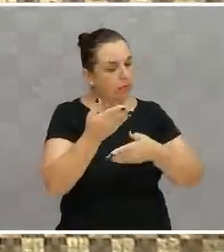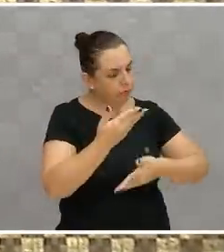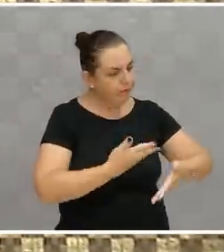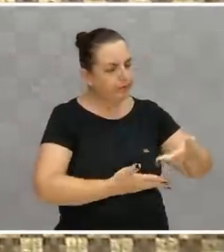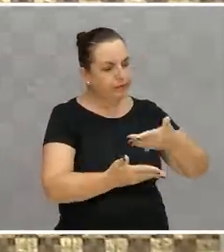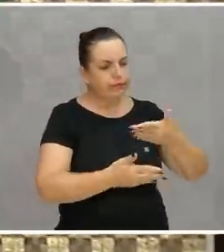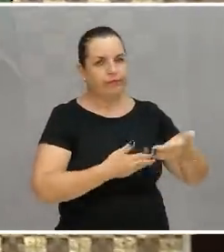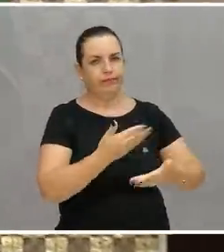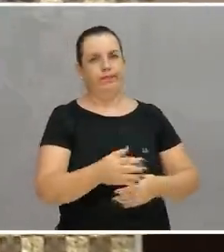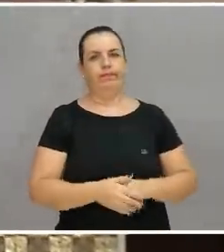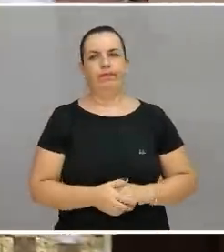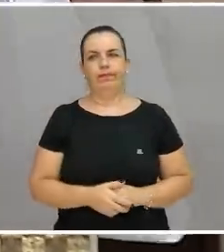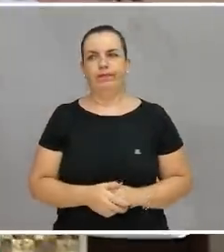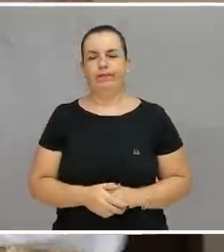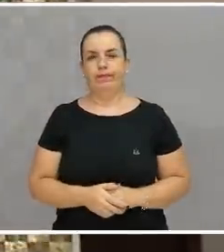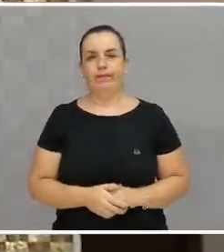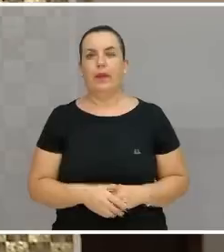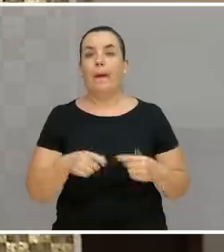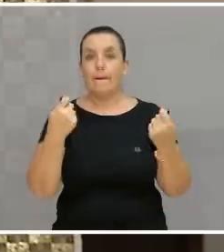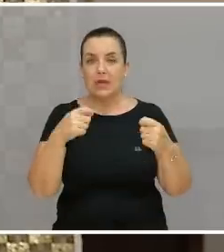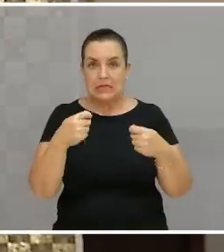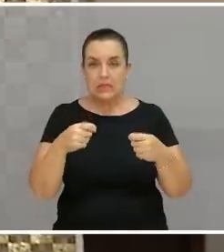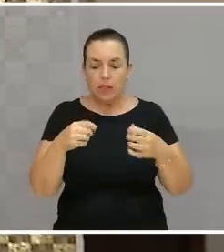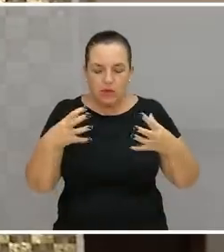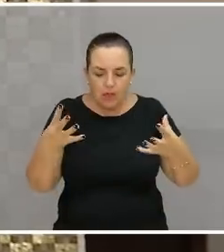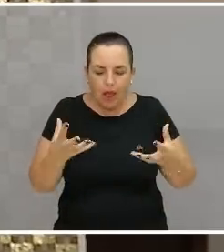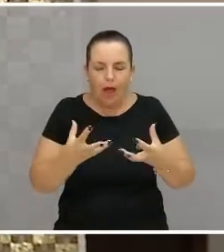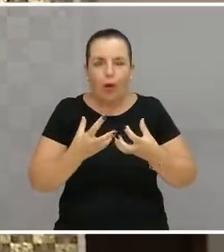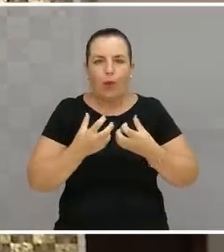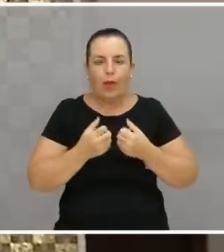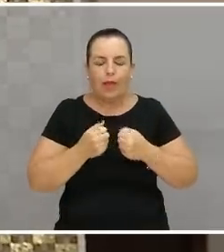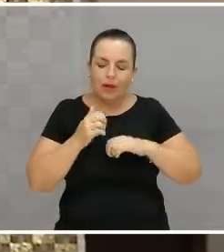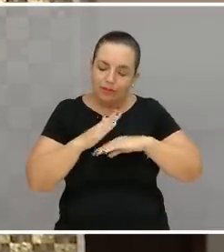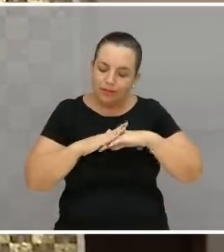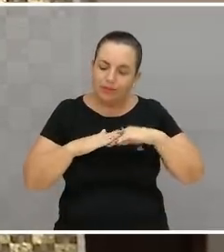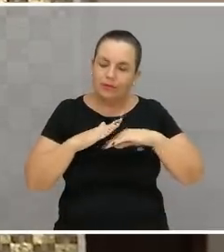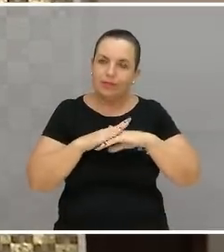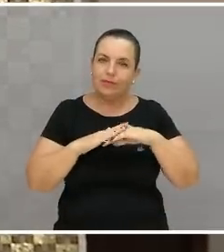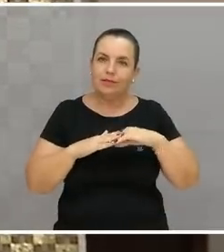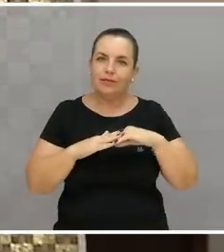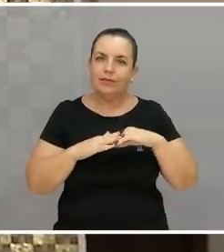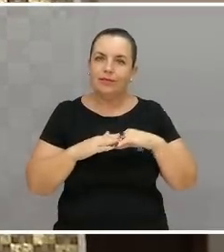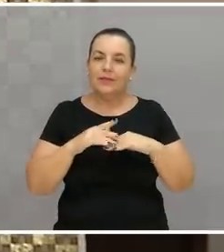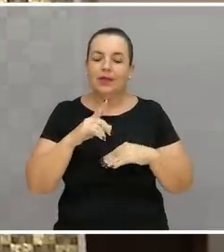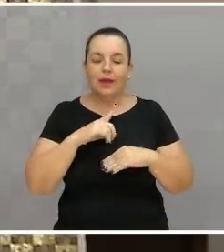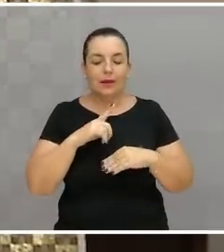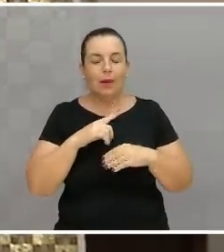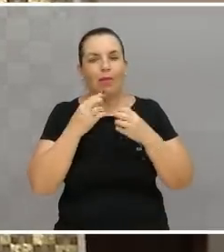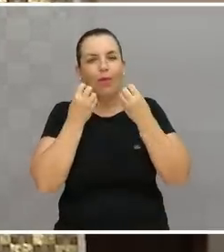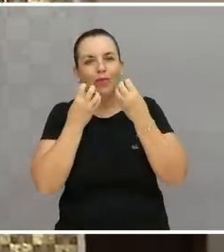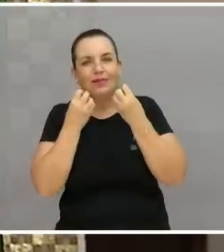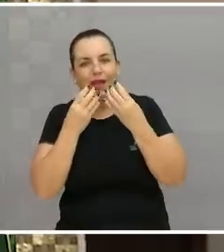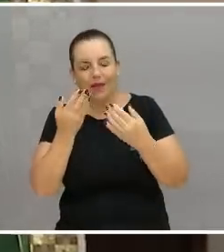dos elementos é o acolhimento, a hospitalidade, a